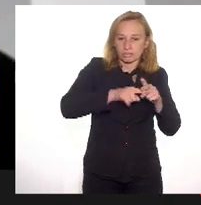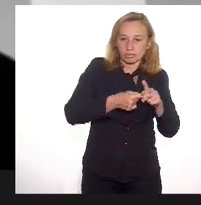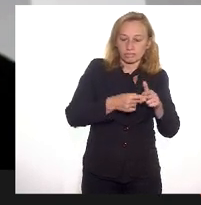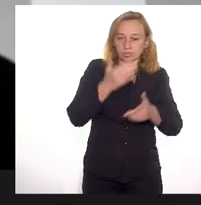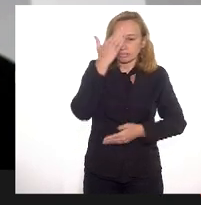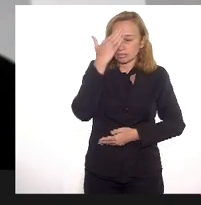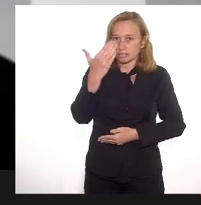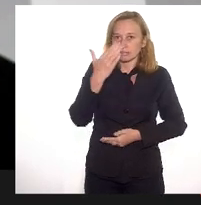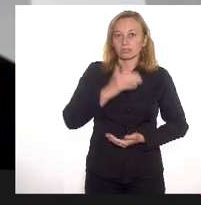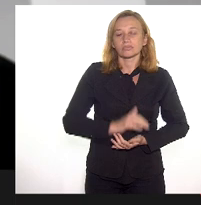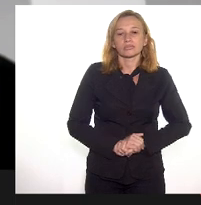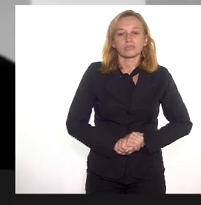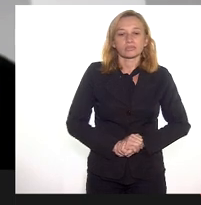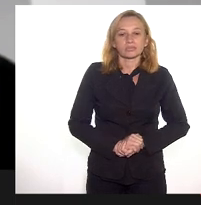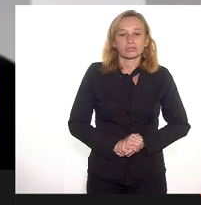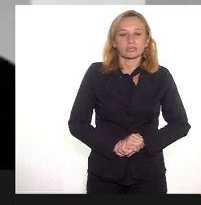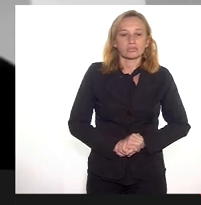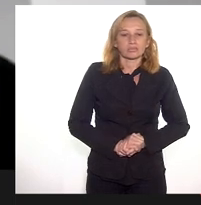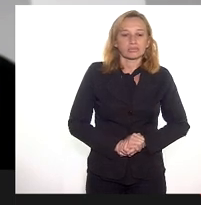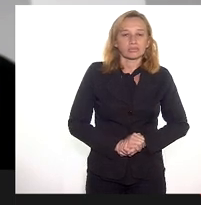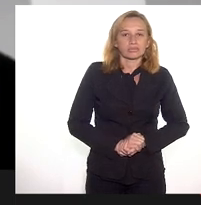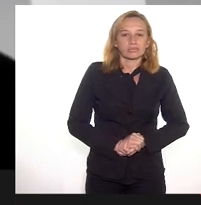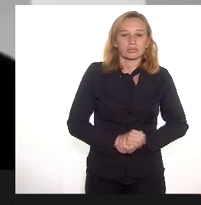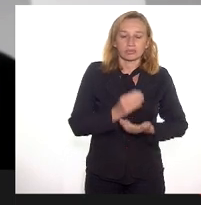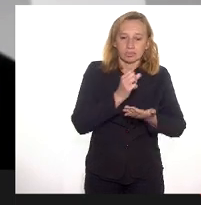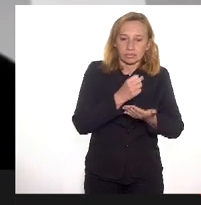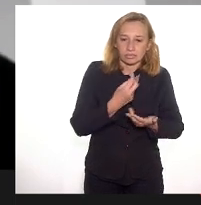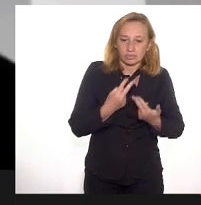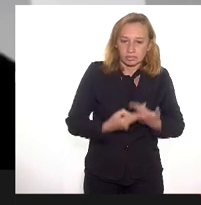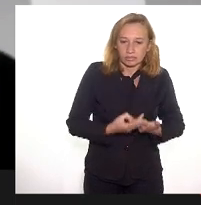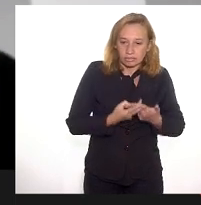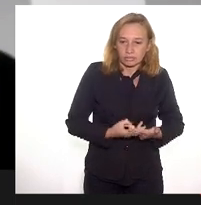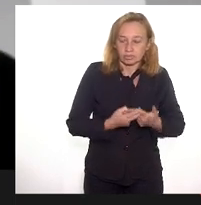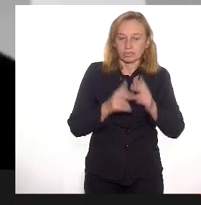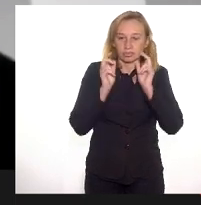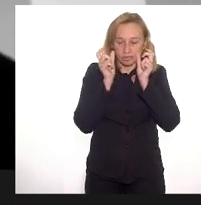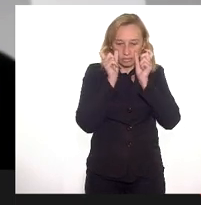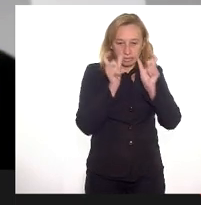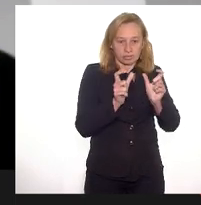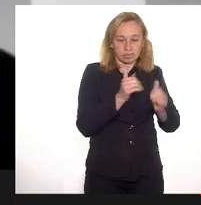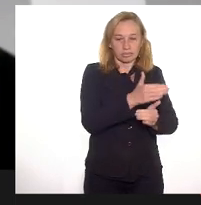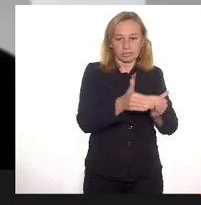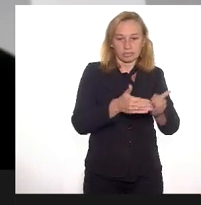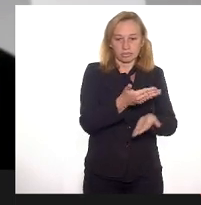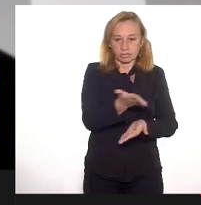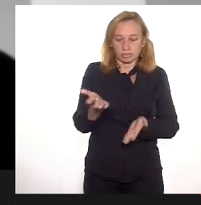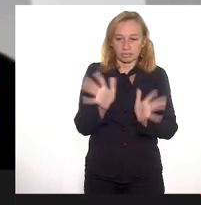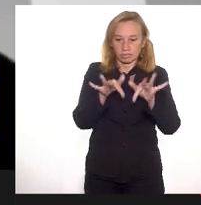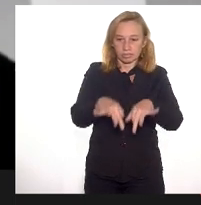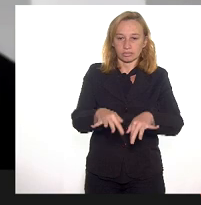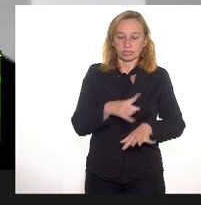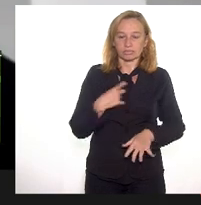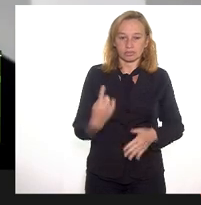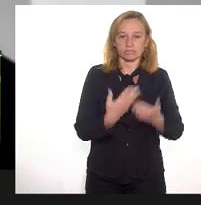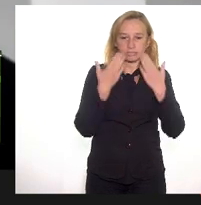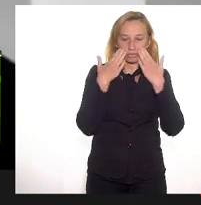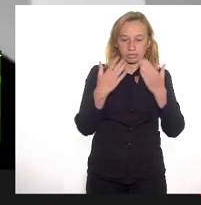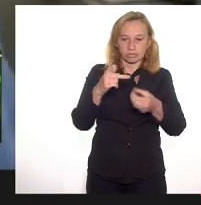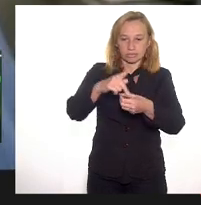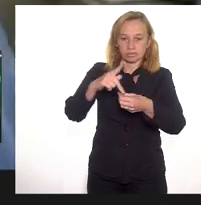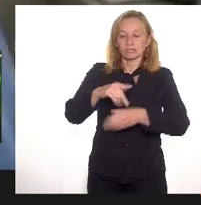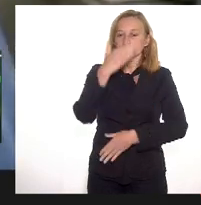agradecendo aí a paciência e a atenção dos senhores, eu encerro aí a nossa apresentação da Petrobras.